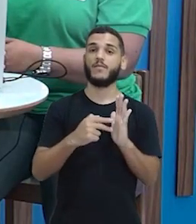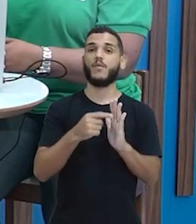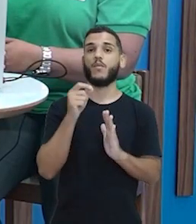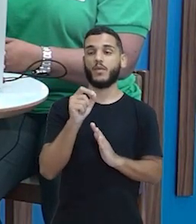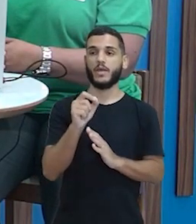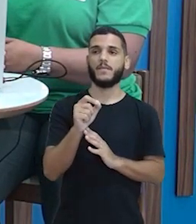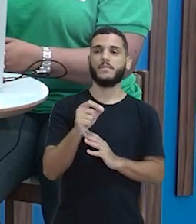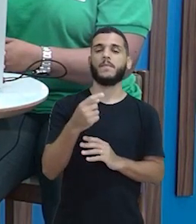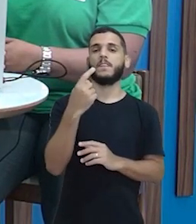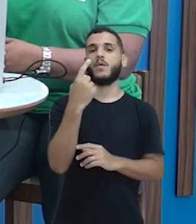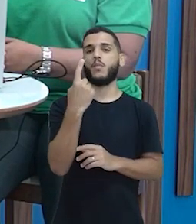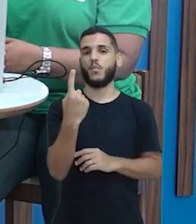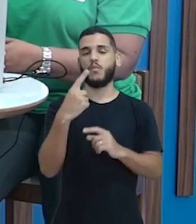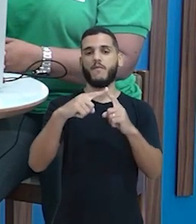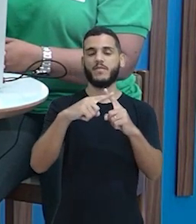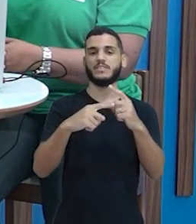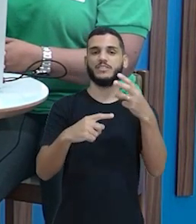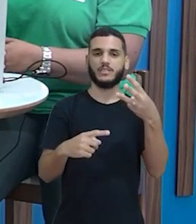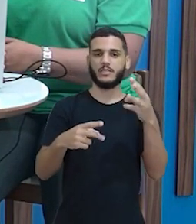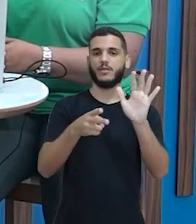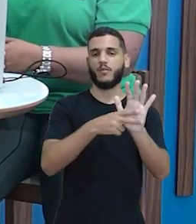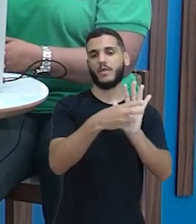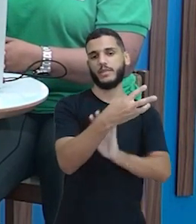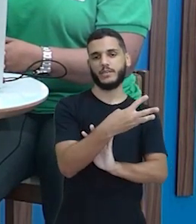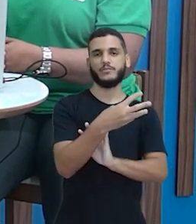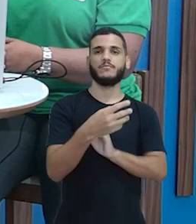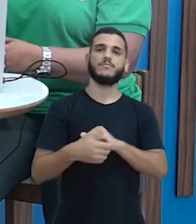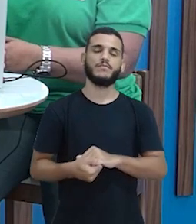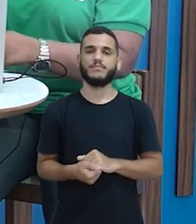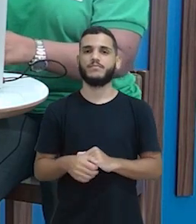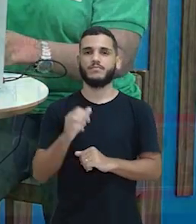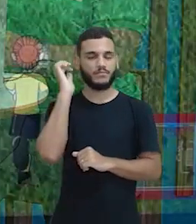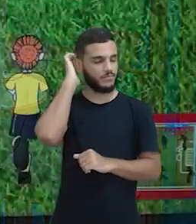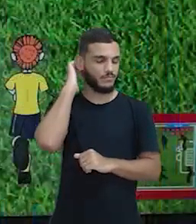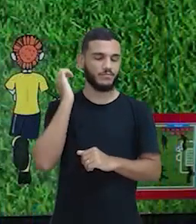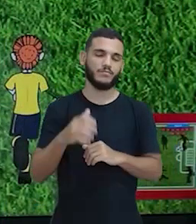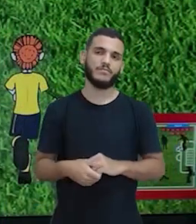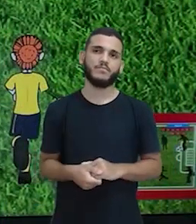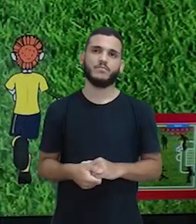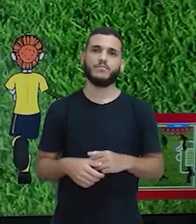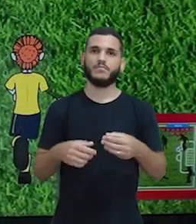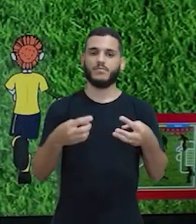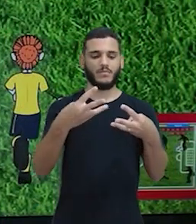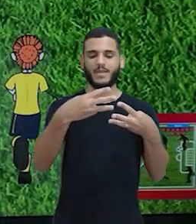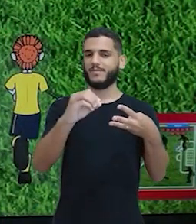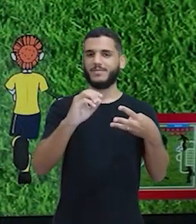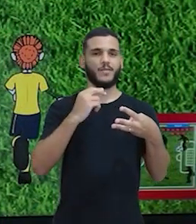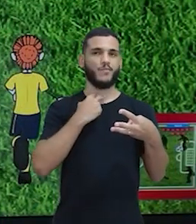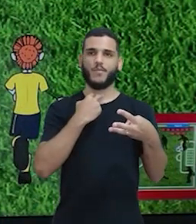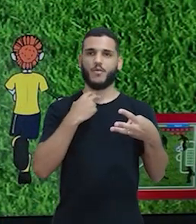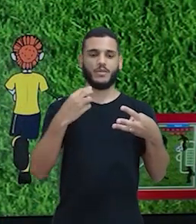aí fica uma vez três que dá igual a 3 né Muito bem então 30 não pode 33 não tem como né